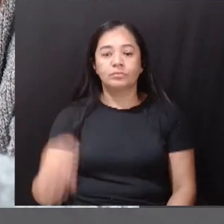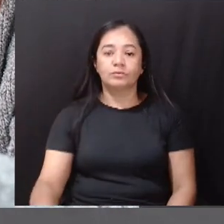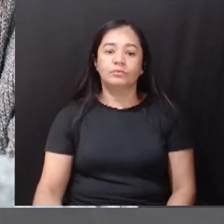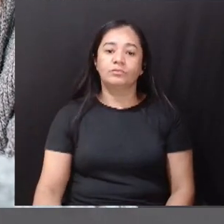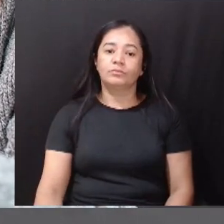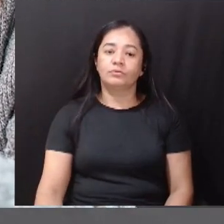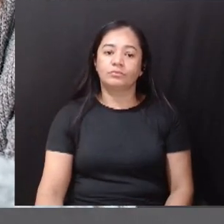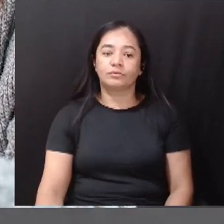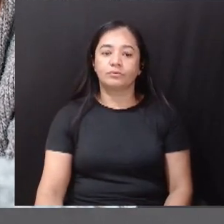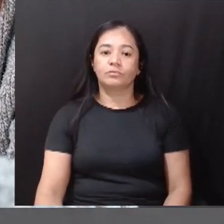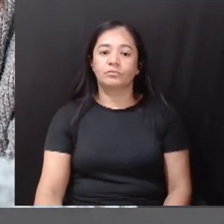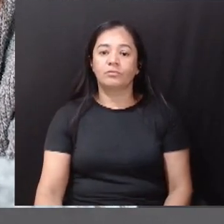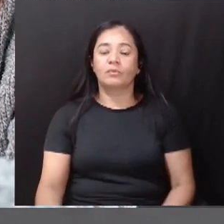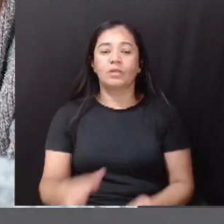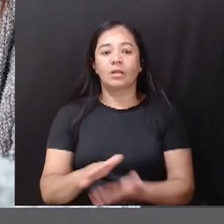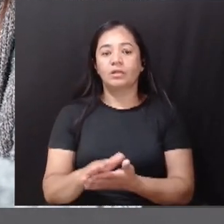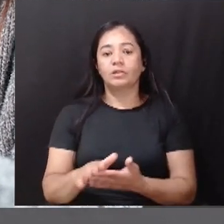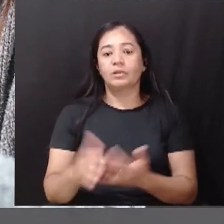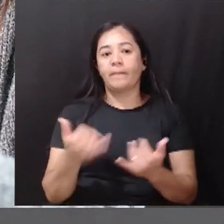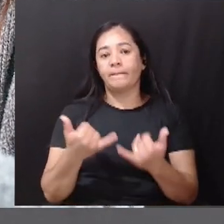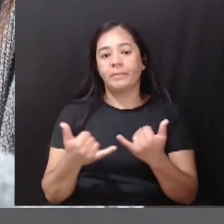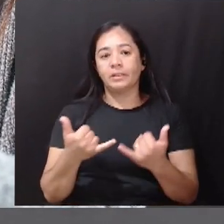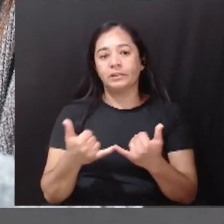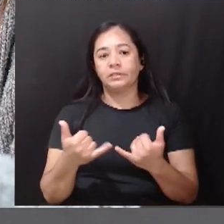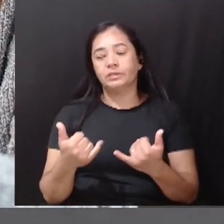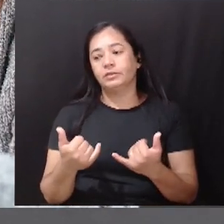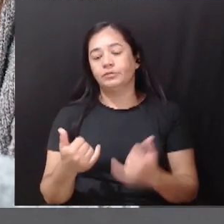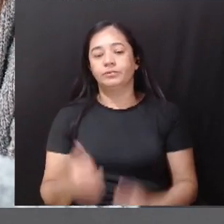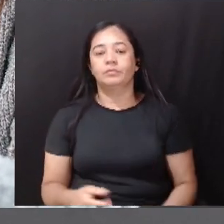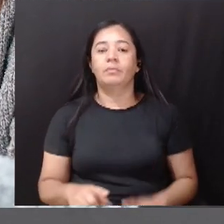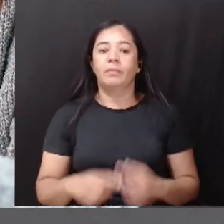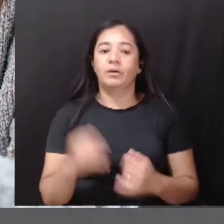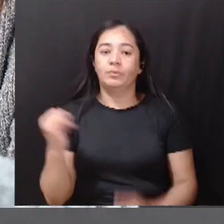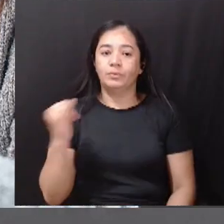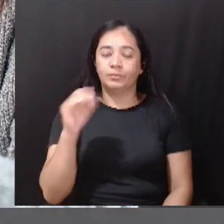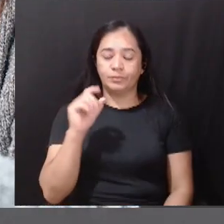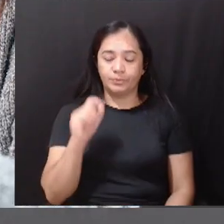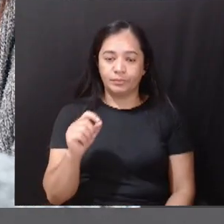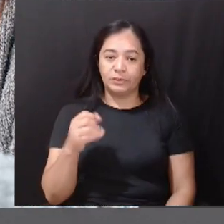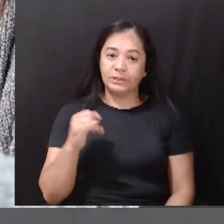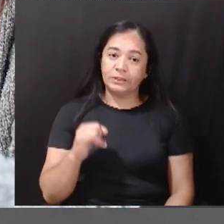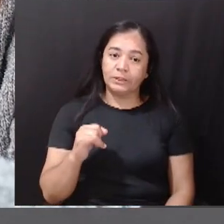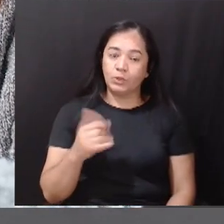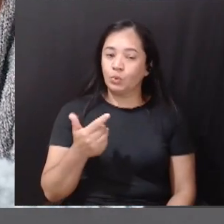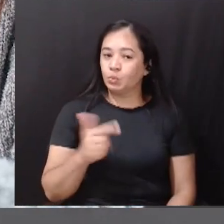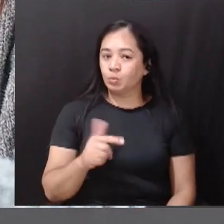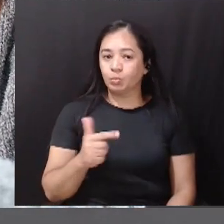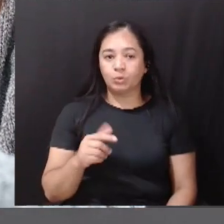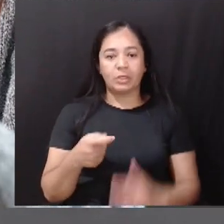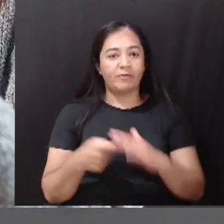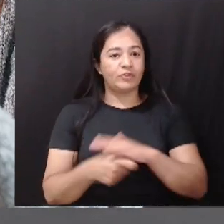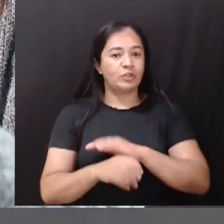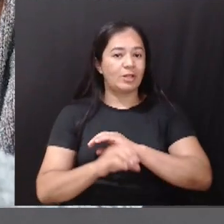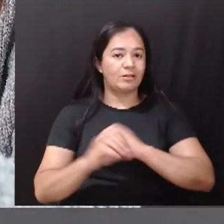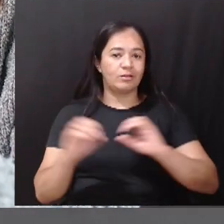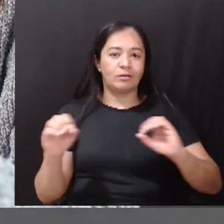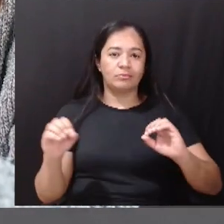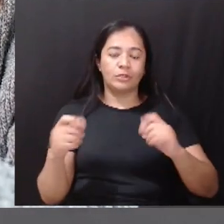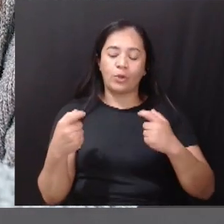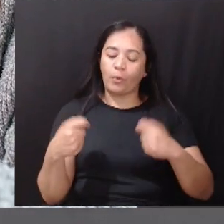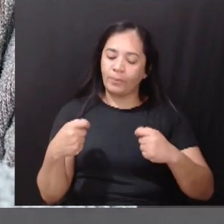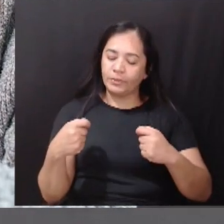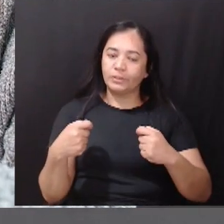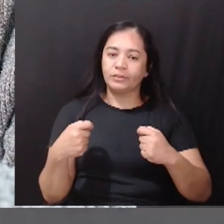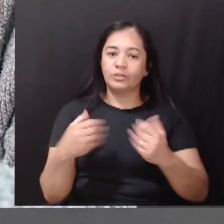vão estar rendendo muito parecido um com o outro. Mas o importante é, se eu não tenho nenhum investimento, eu preciso ter a